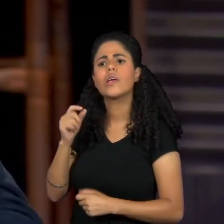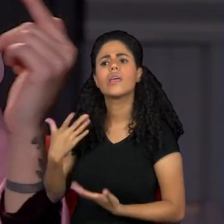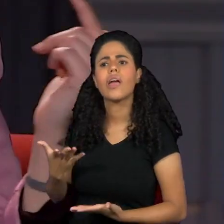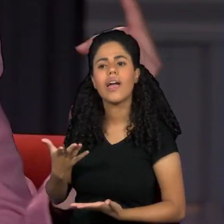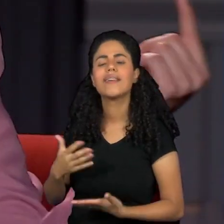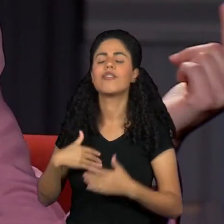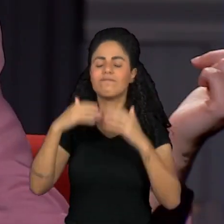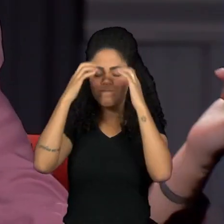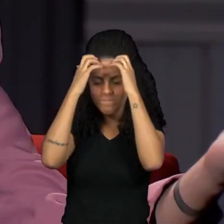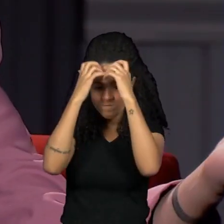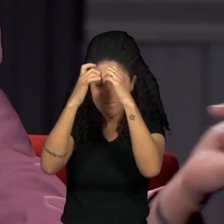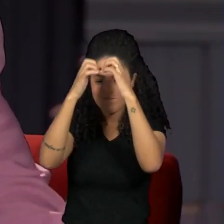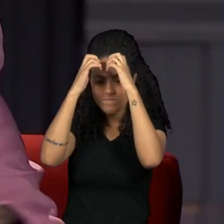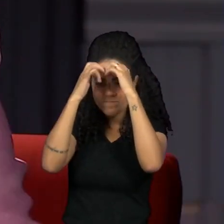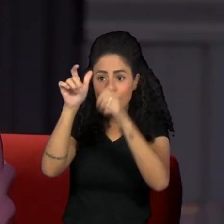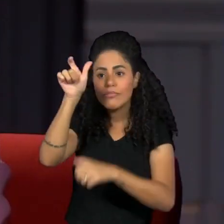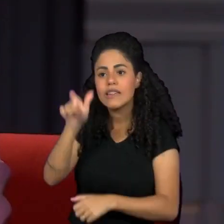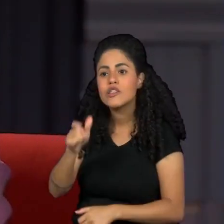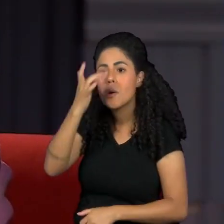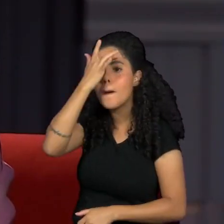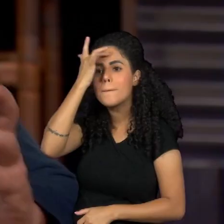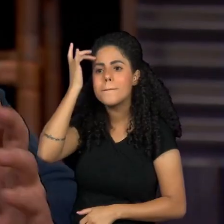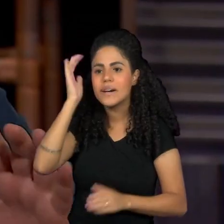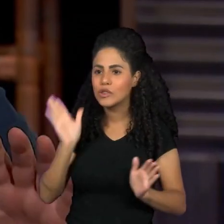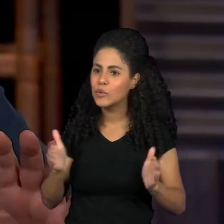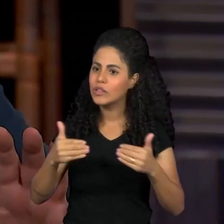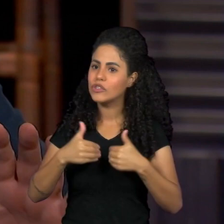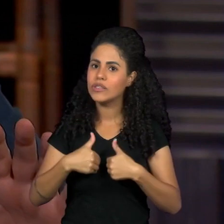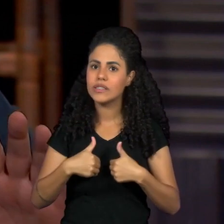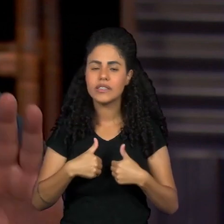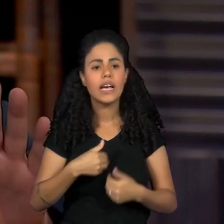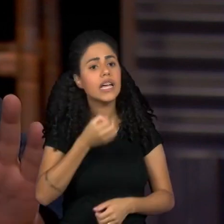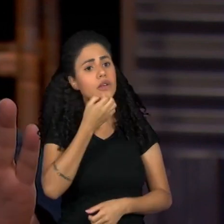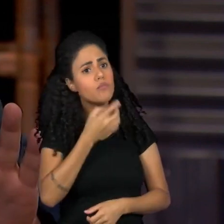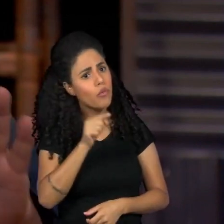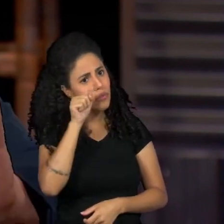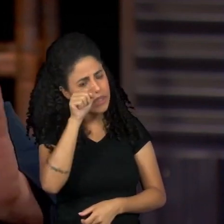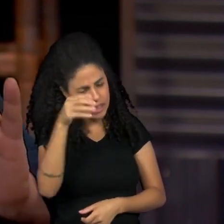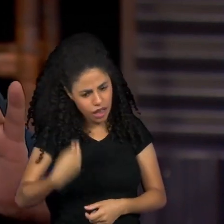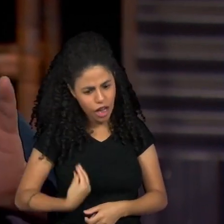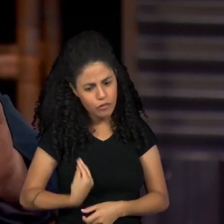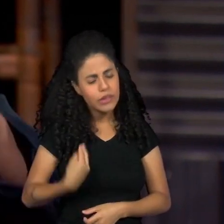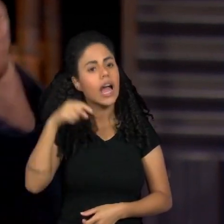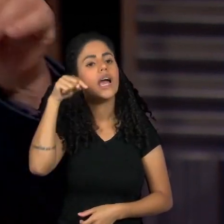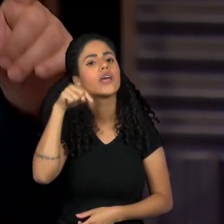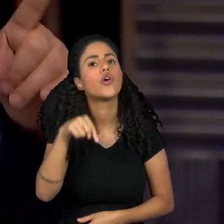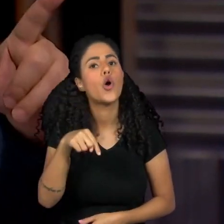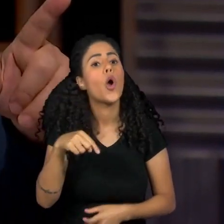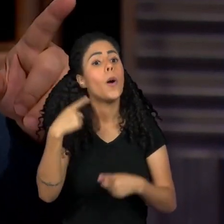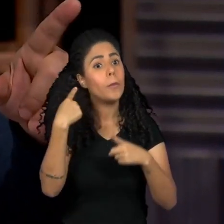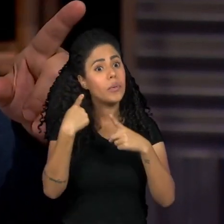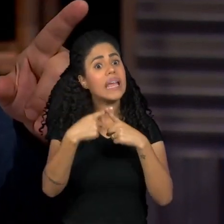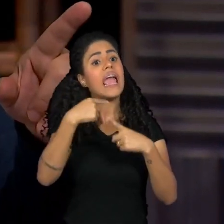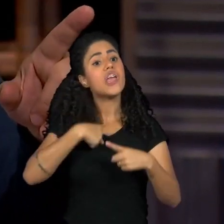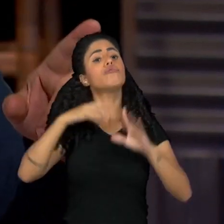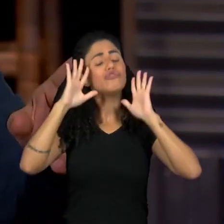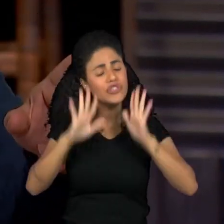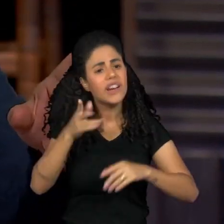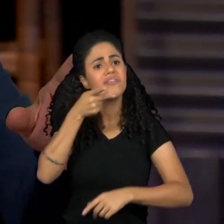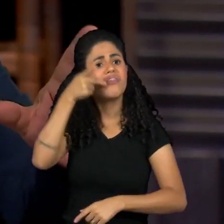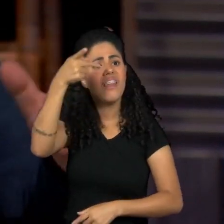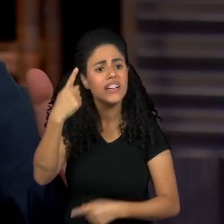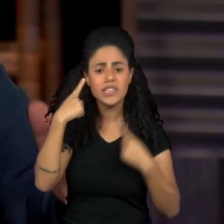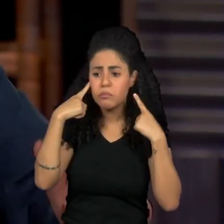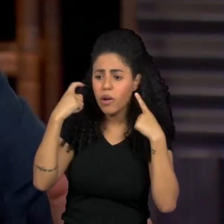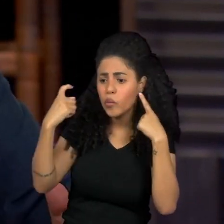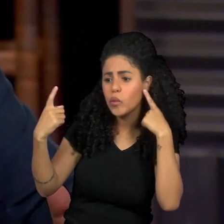do autista, ele é ligado. As pessoas acham... Eu acho tão bom você estar aqui hoje. Ai, que bom. Deixa eu falar. Por quê? Sabe por quê? Porque eu falo desse barulhinho e